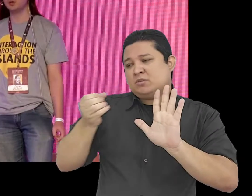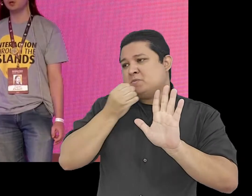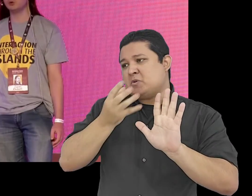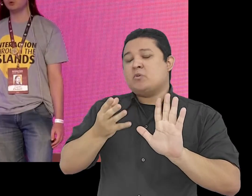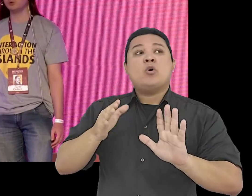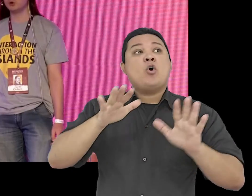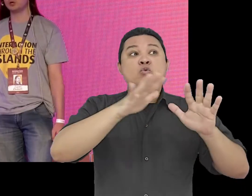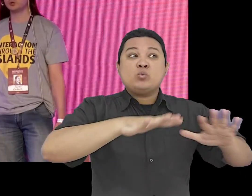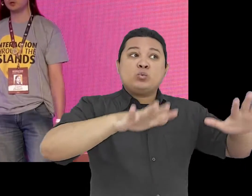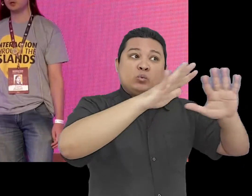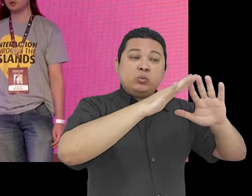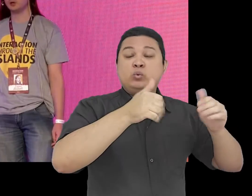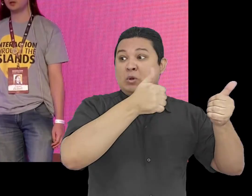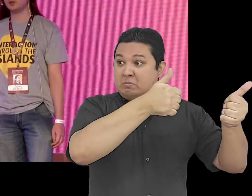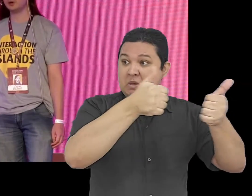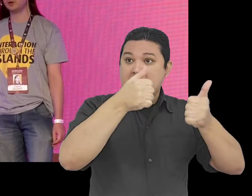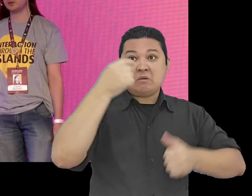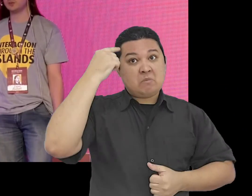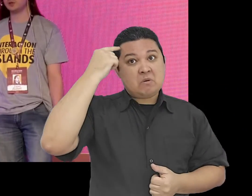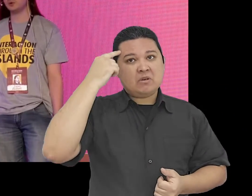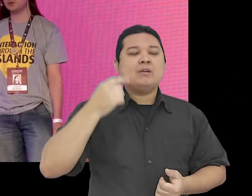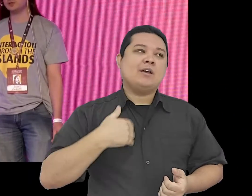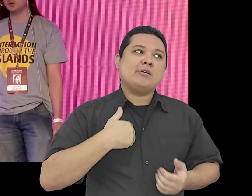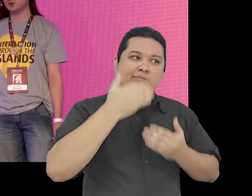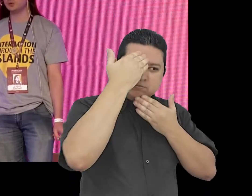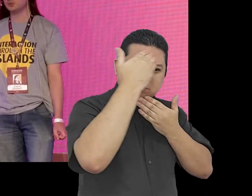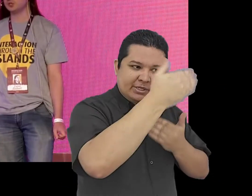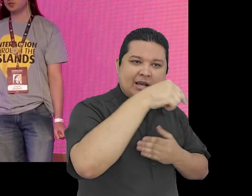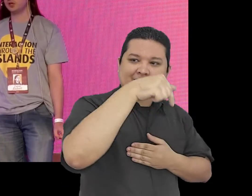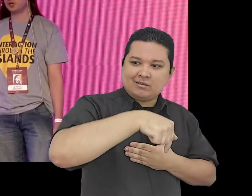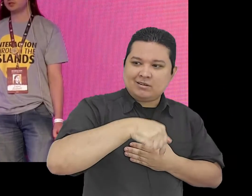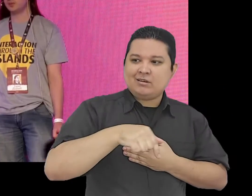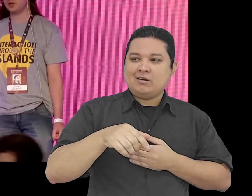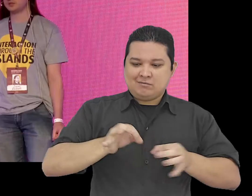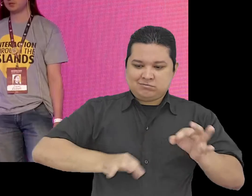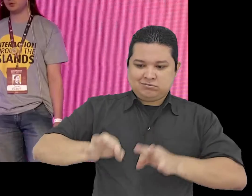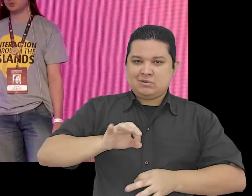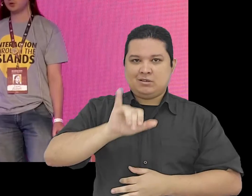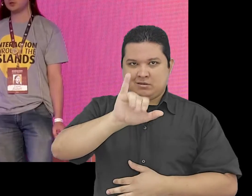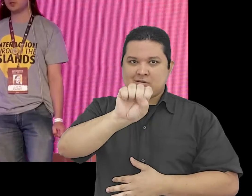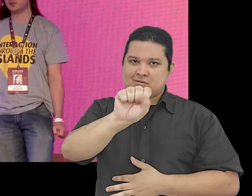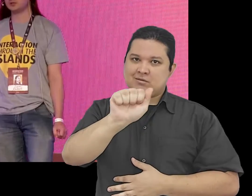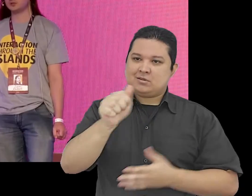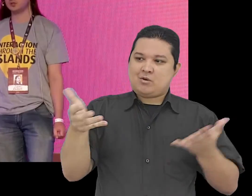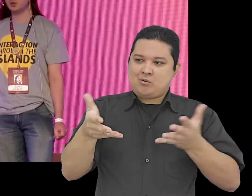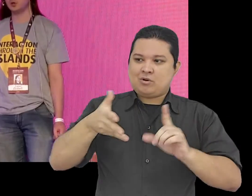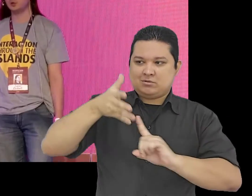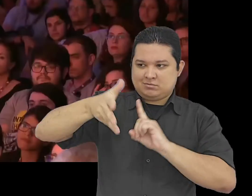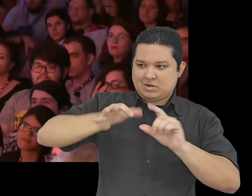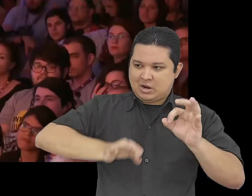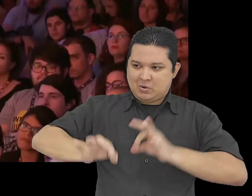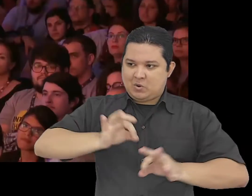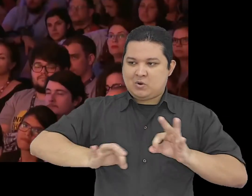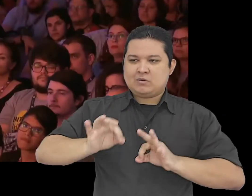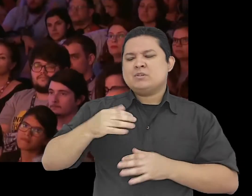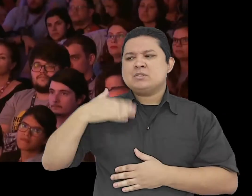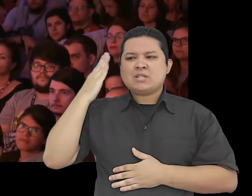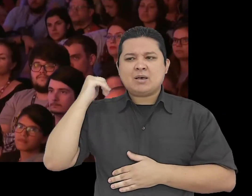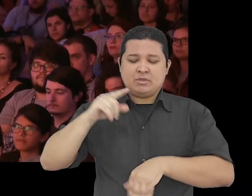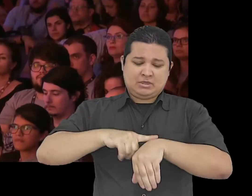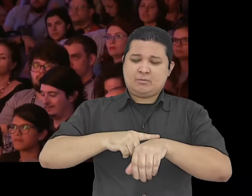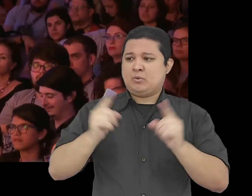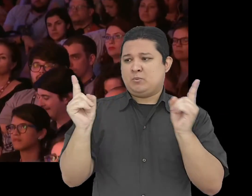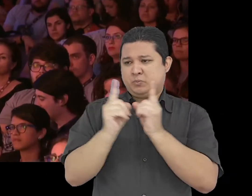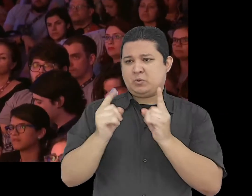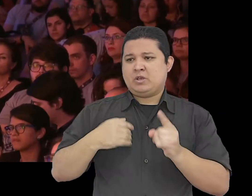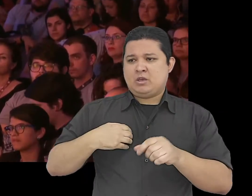boas, e eu acho que até um agradecimento ao Isa de ter essa palestra aqui hoje, por causa que é uma questão de... Porque mesmo que tenha sido